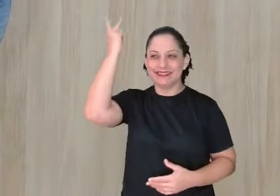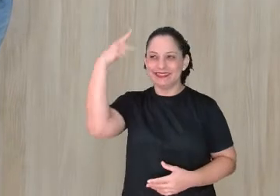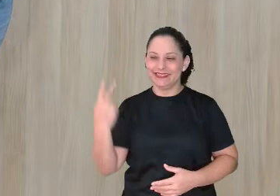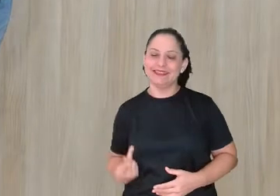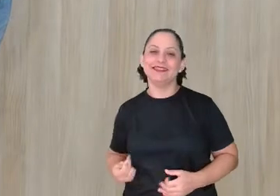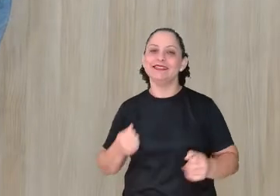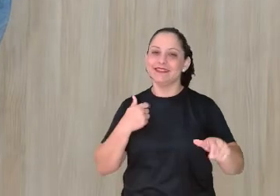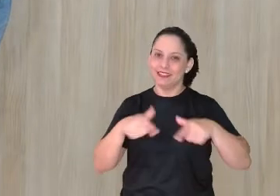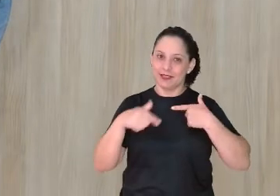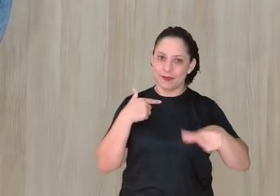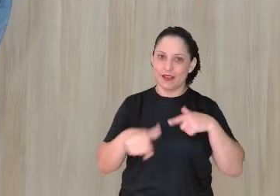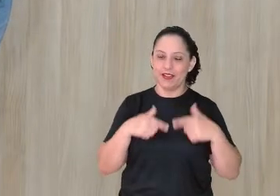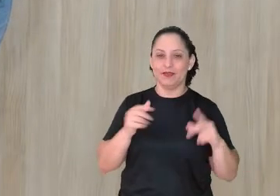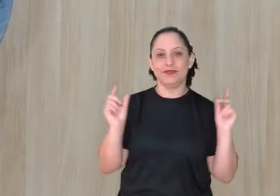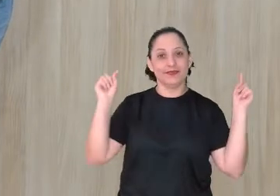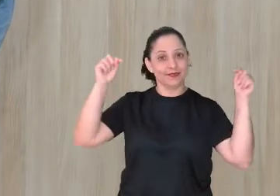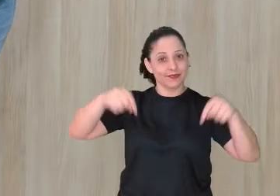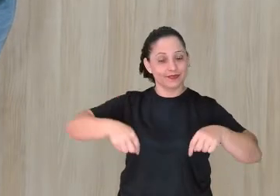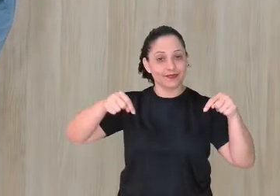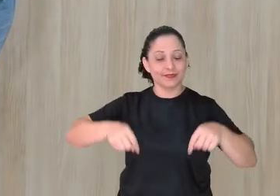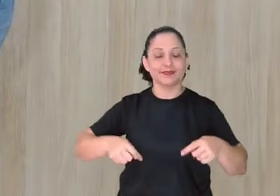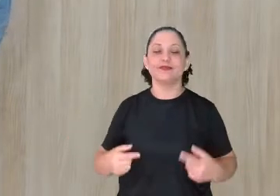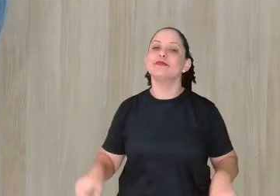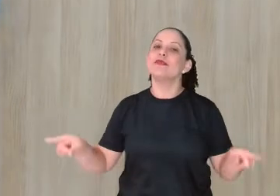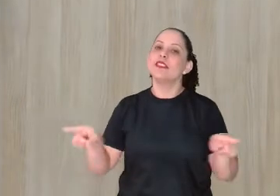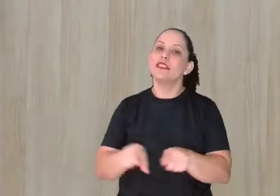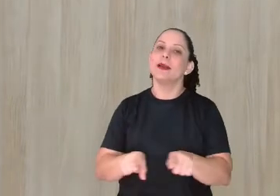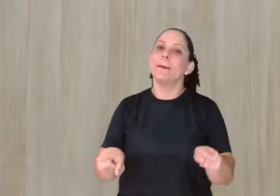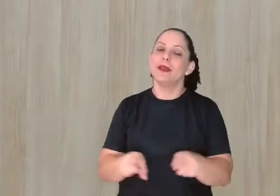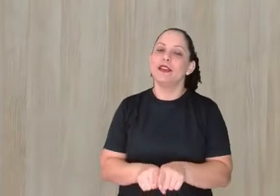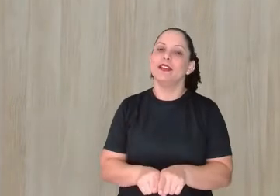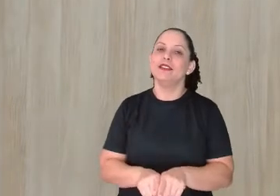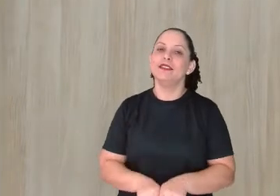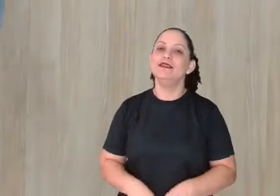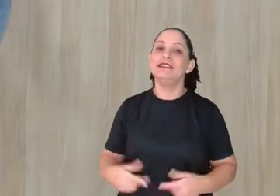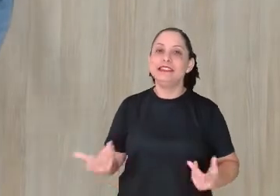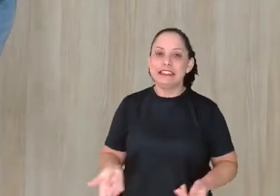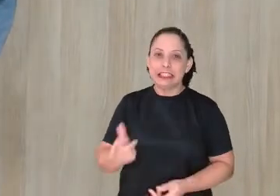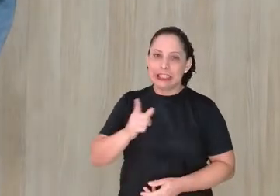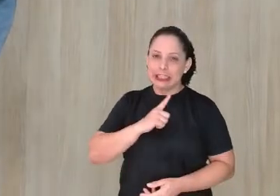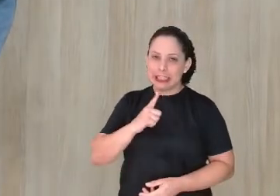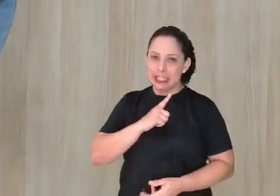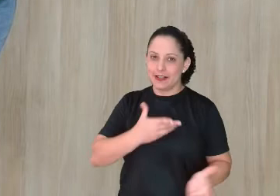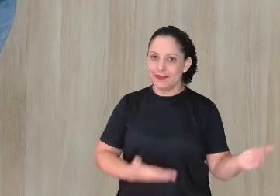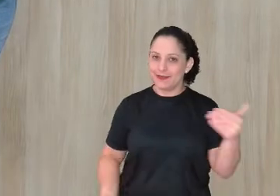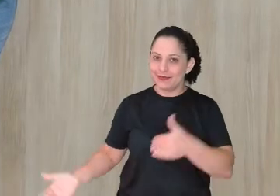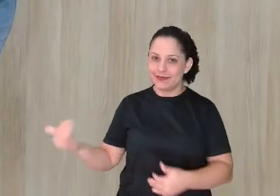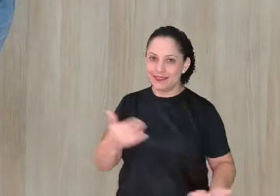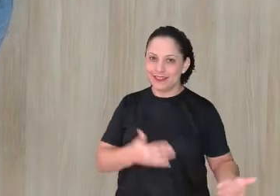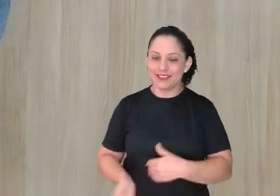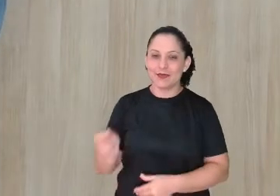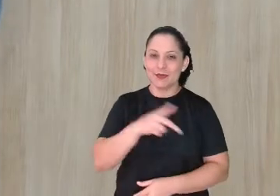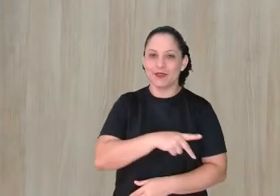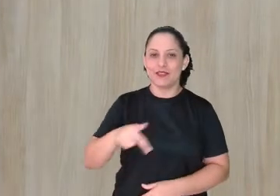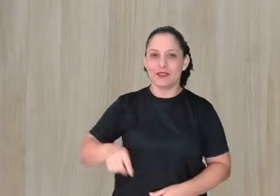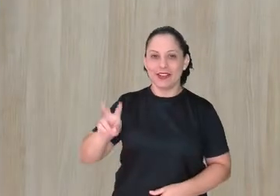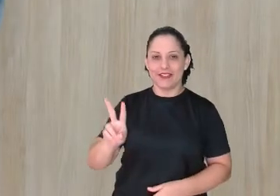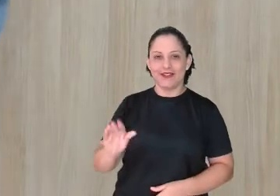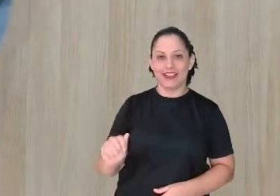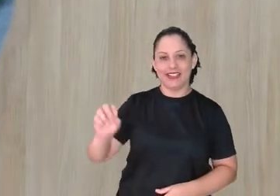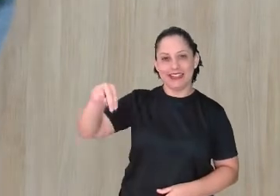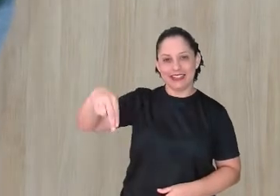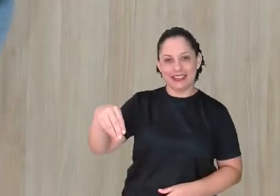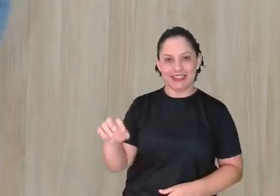por esse trabalho de vocês. E também, logicamente, estou aqui muito bem acompanhada pela professora Vanessa Araújo.